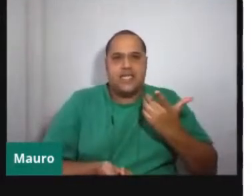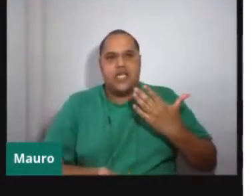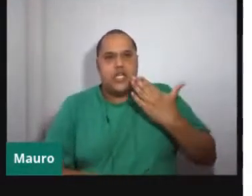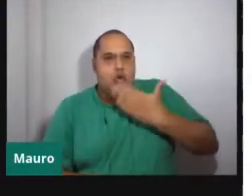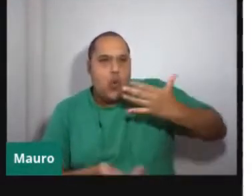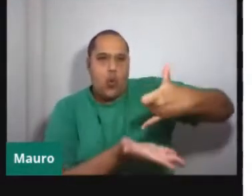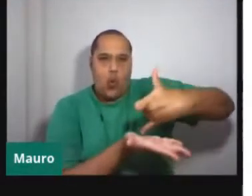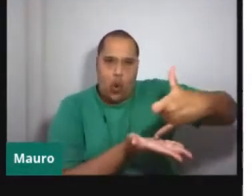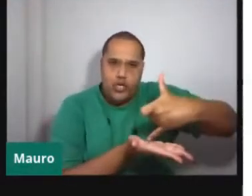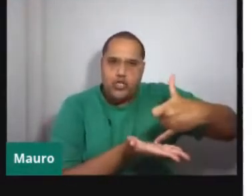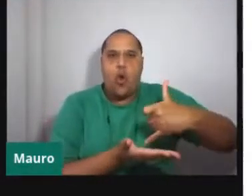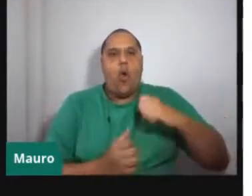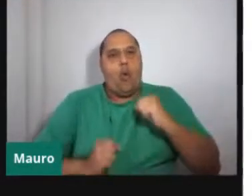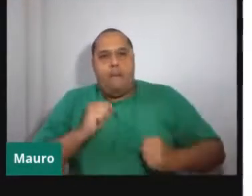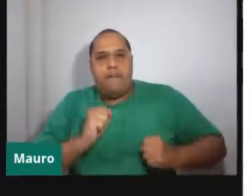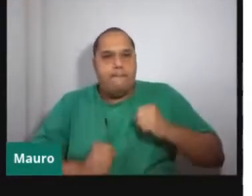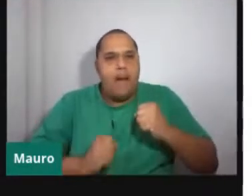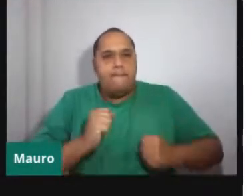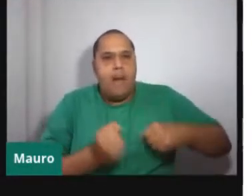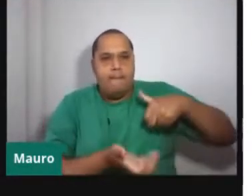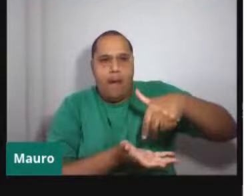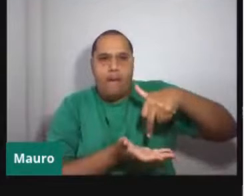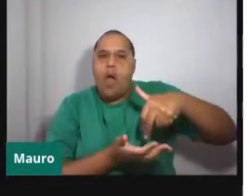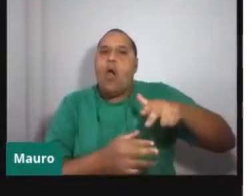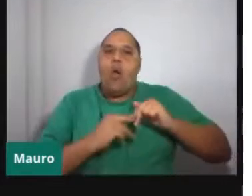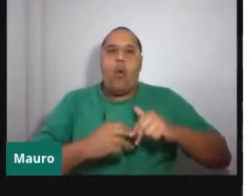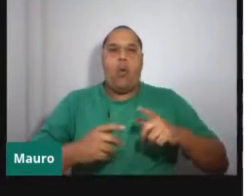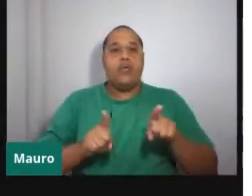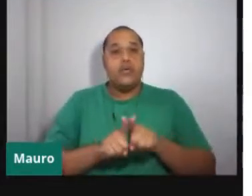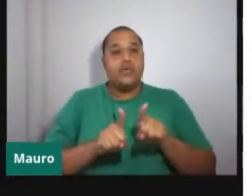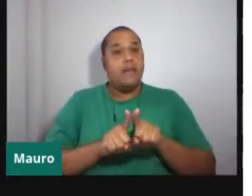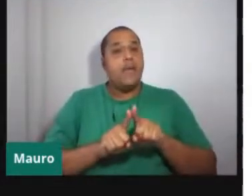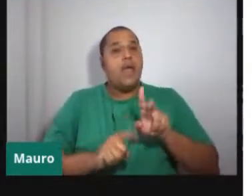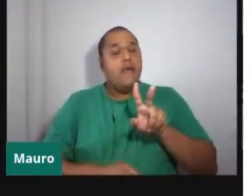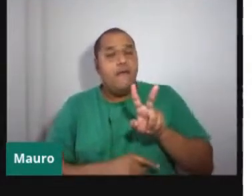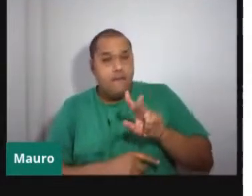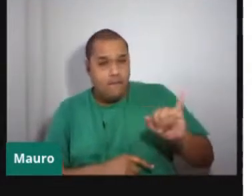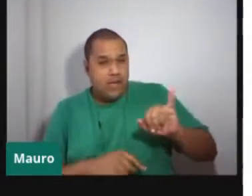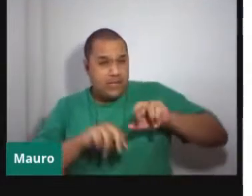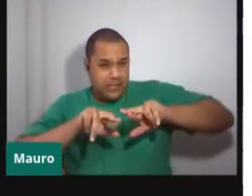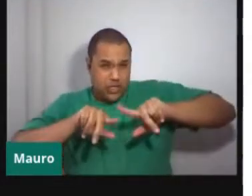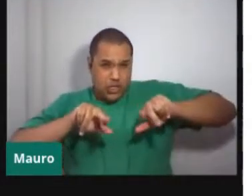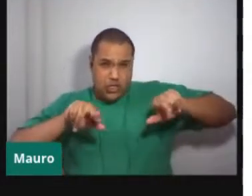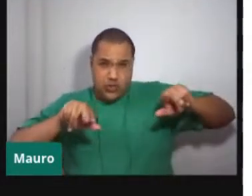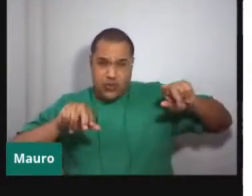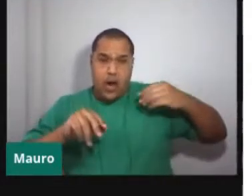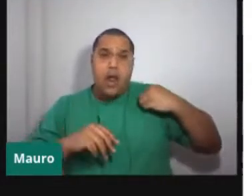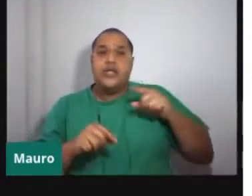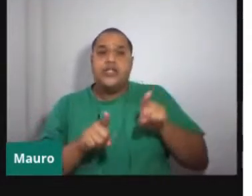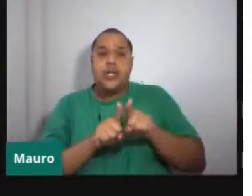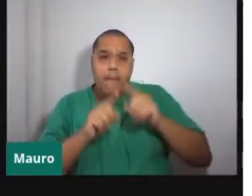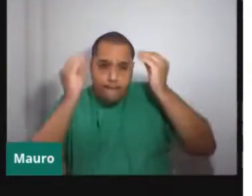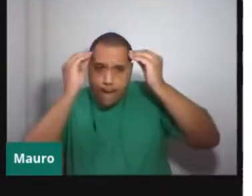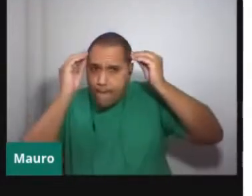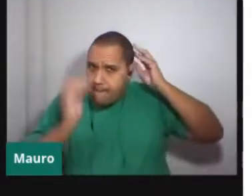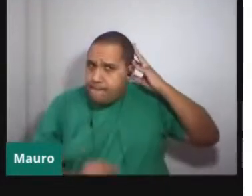ele vai fazer um teste de esteira, ou ele vai fazer, né, um eletrocardiograma. Então, ele tem diversas fontes de apoio para o diagnóstico.